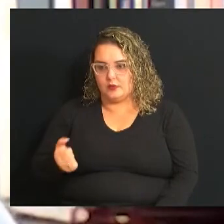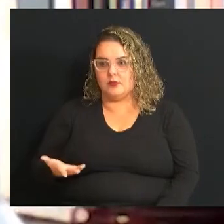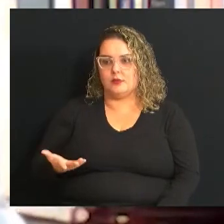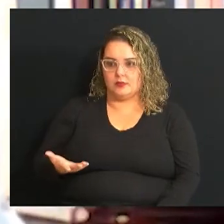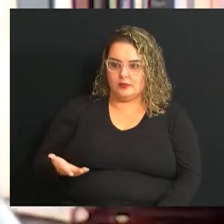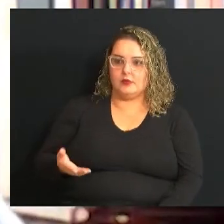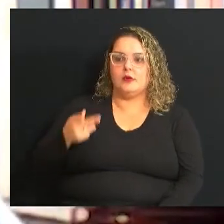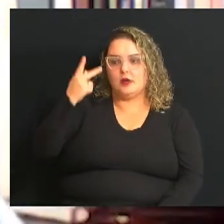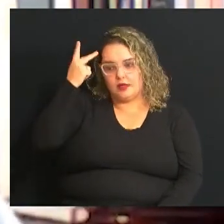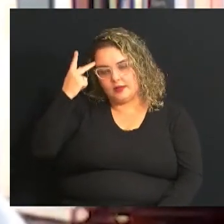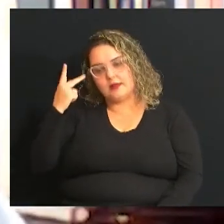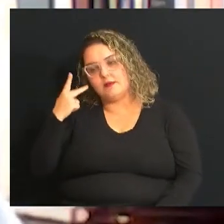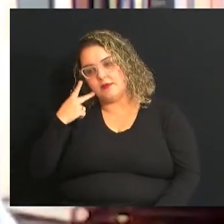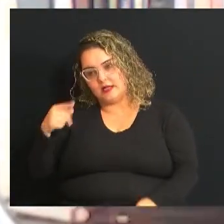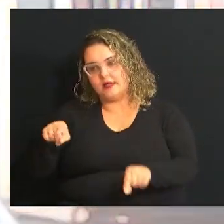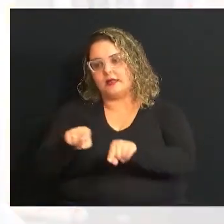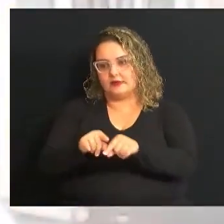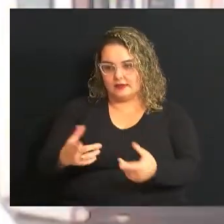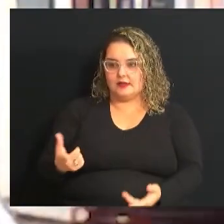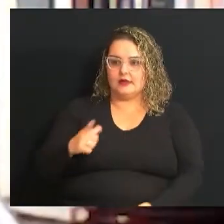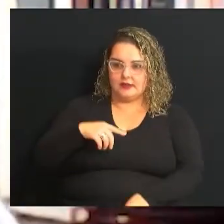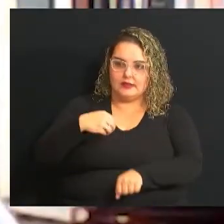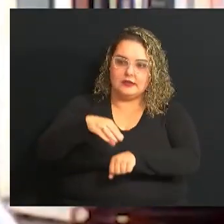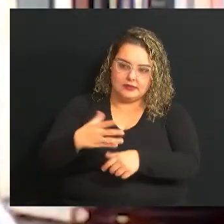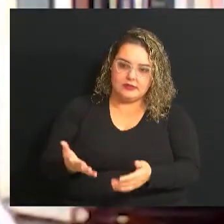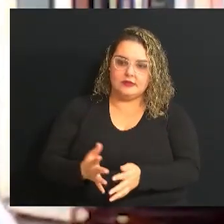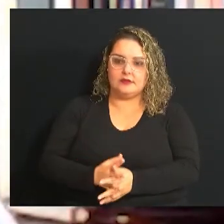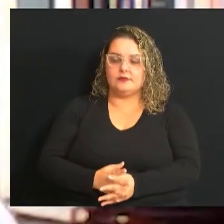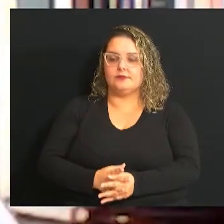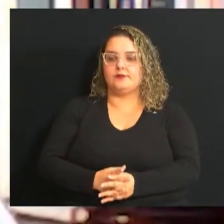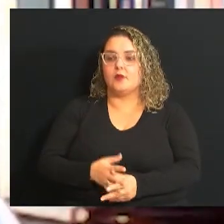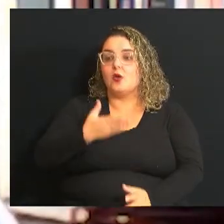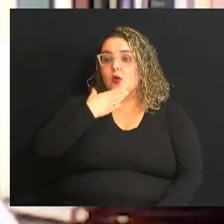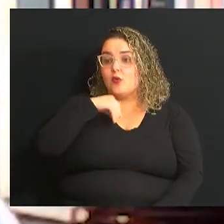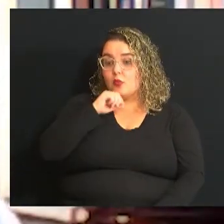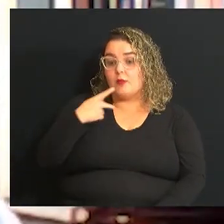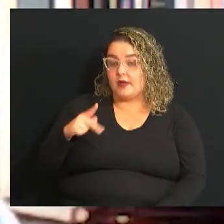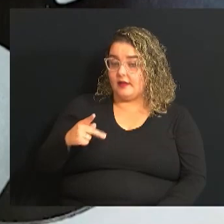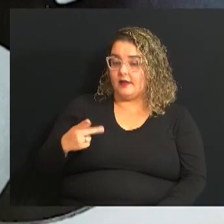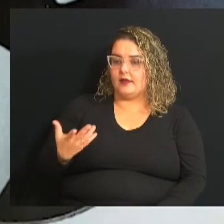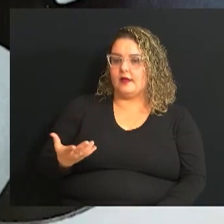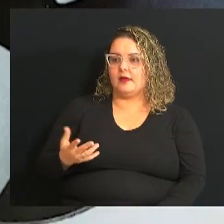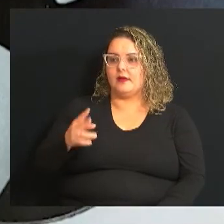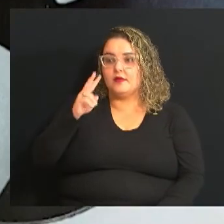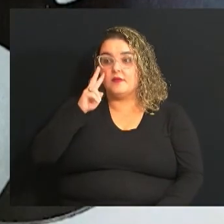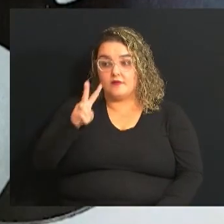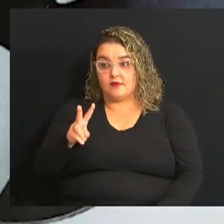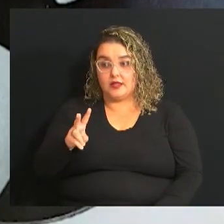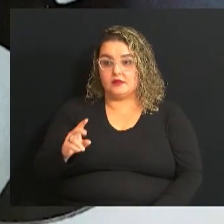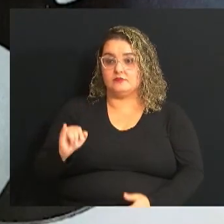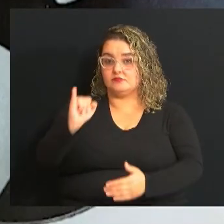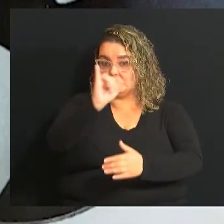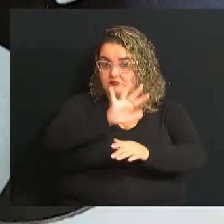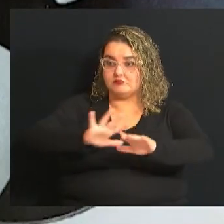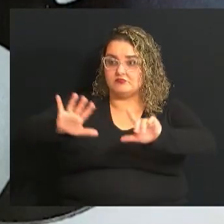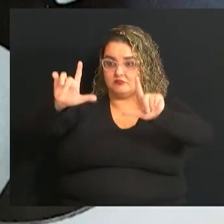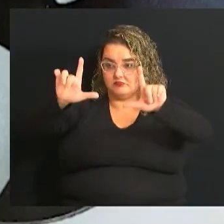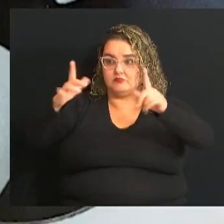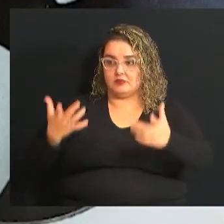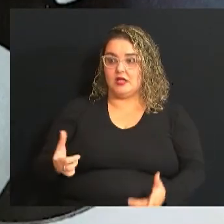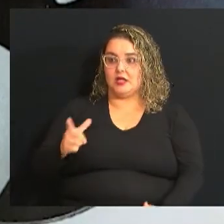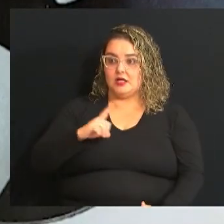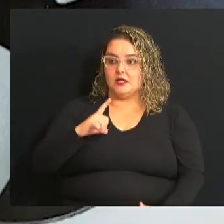do Parnaíba, que aprendeu música e, em Campinas, ficou conhecido como Maneco Músico. É o que conta a